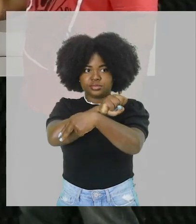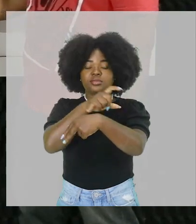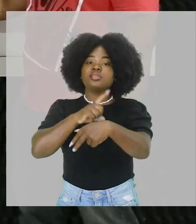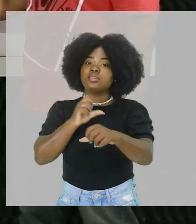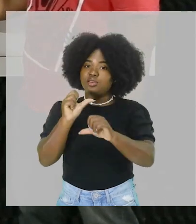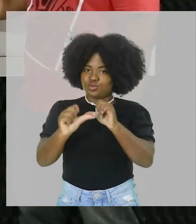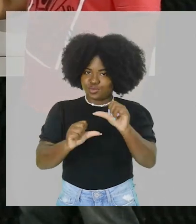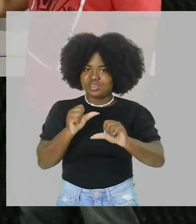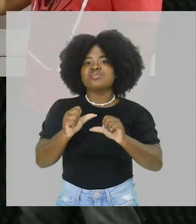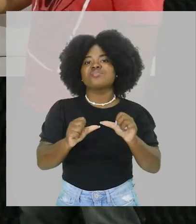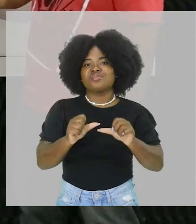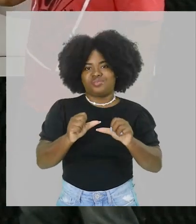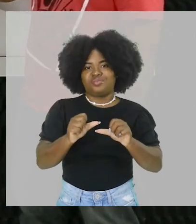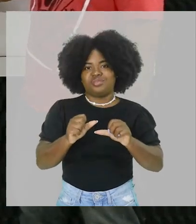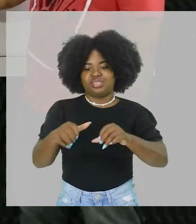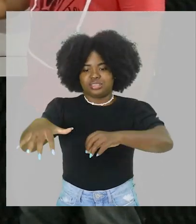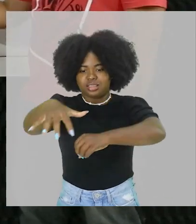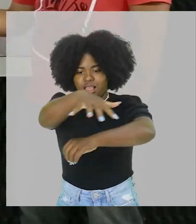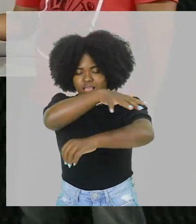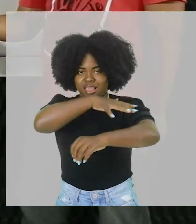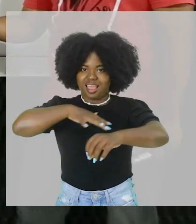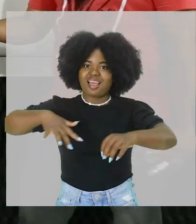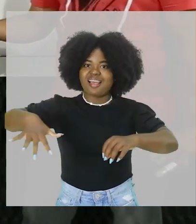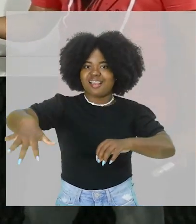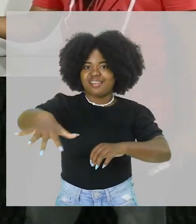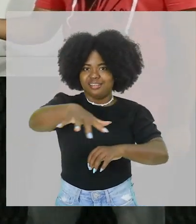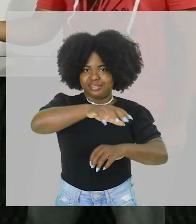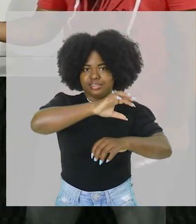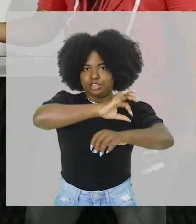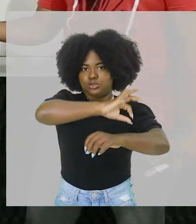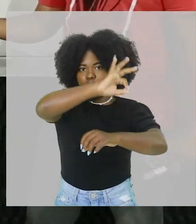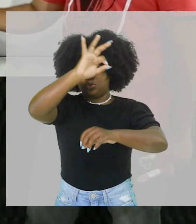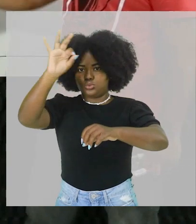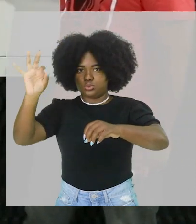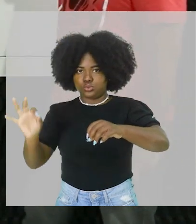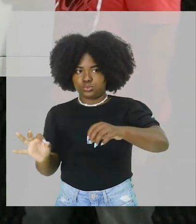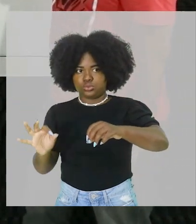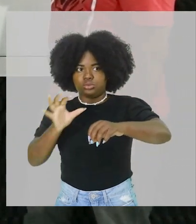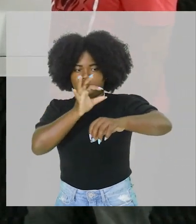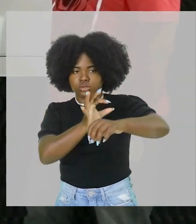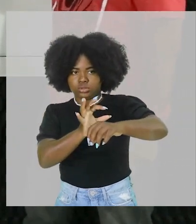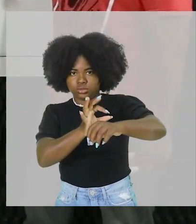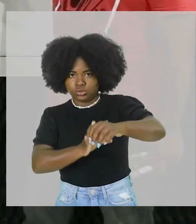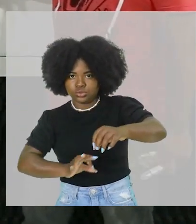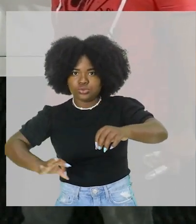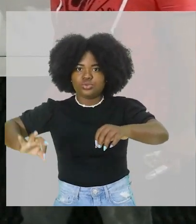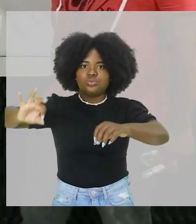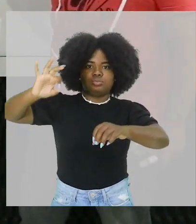mudança também nas linhas externas e internas desse campo magnético. Tá ok?